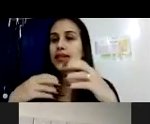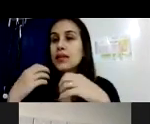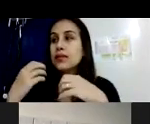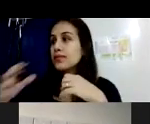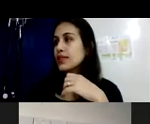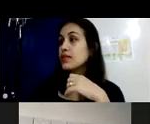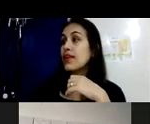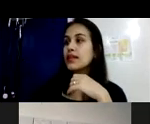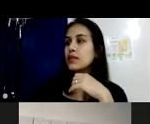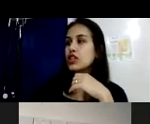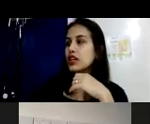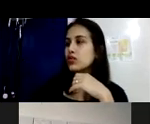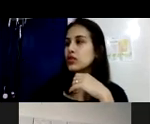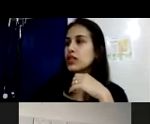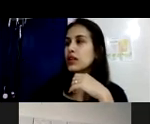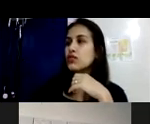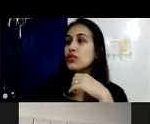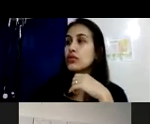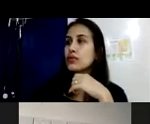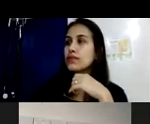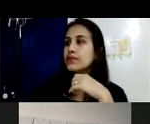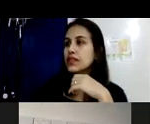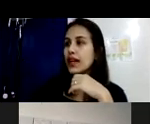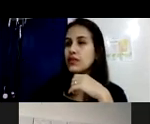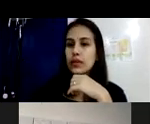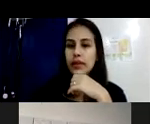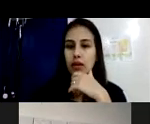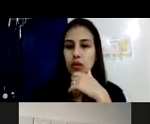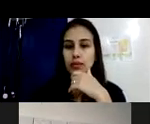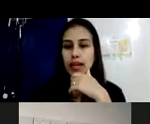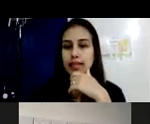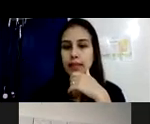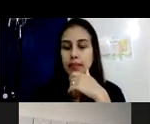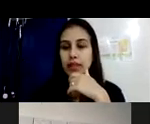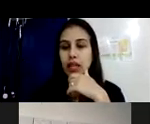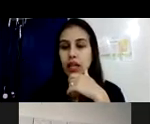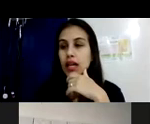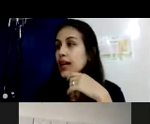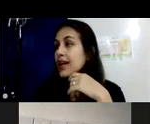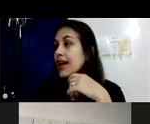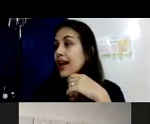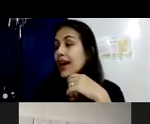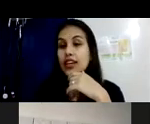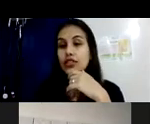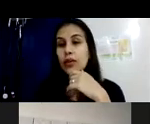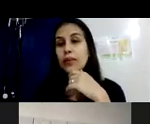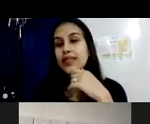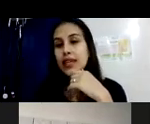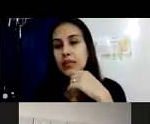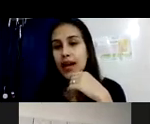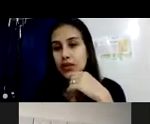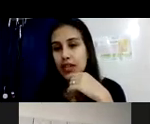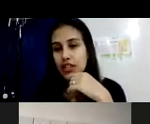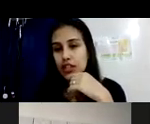devido a essas várias medicações que eles usam, tá? Isso também acontece. Aí, olha só, mais